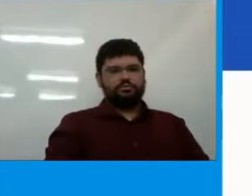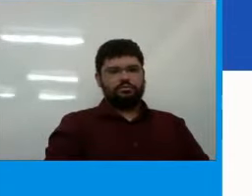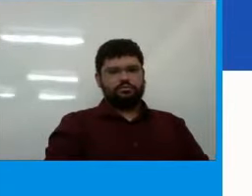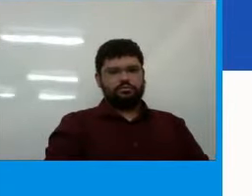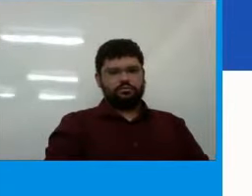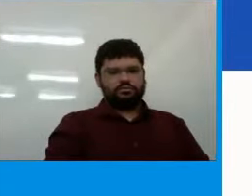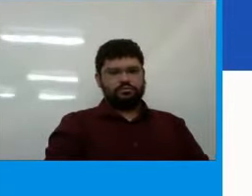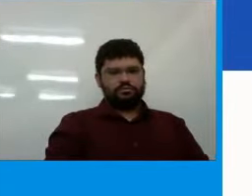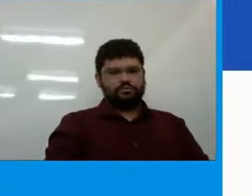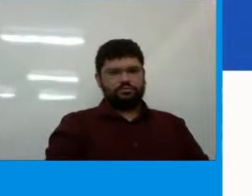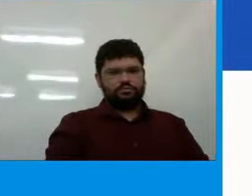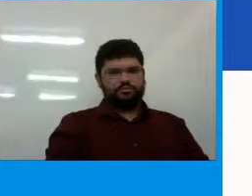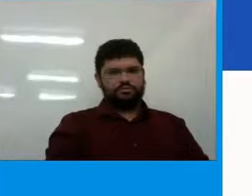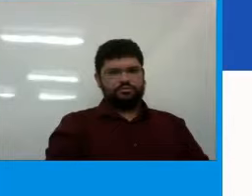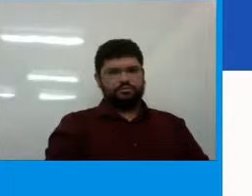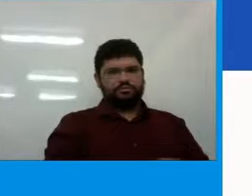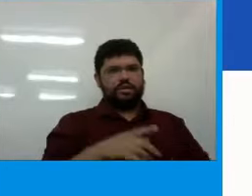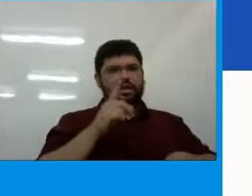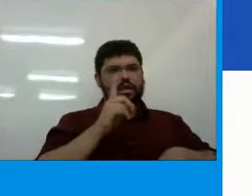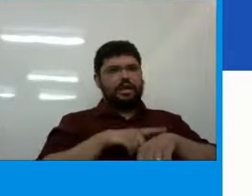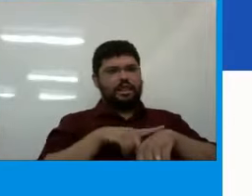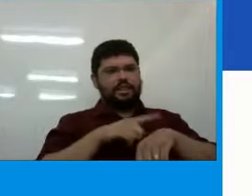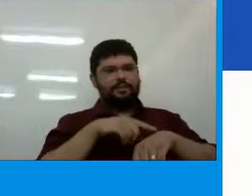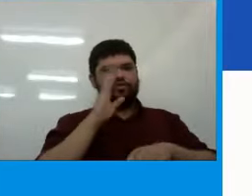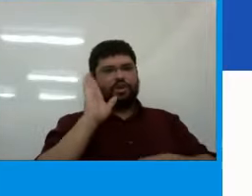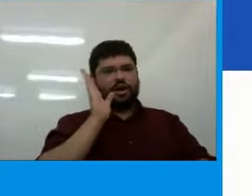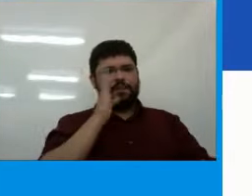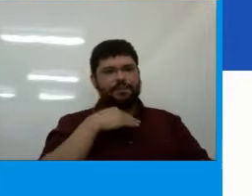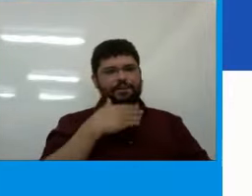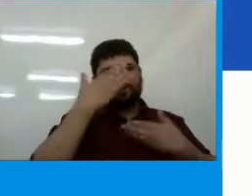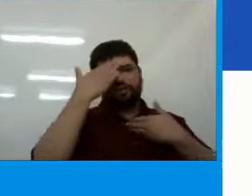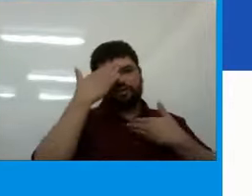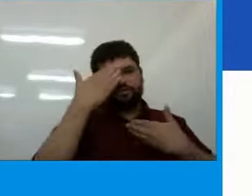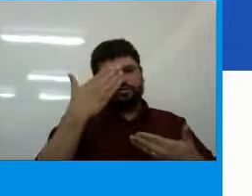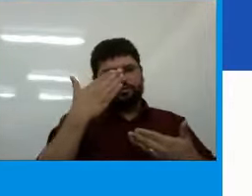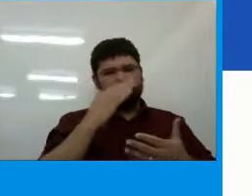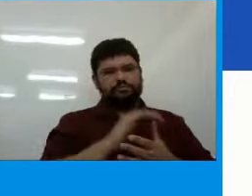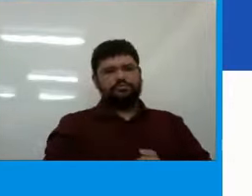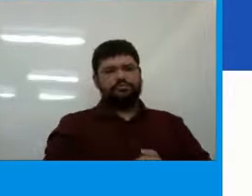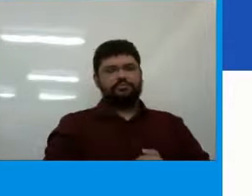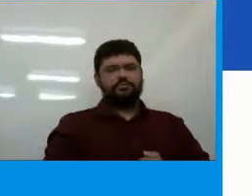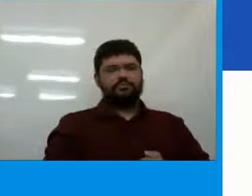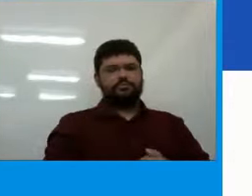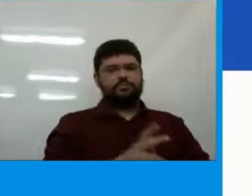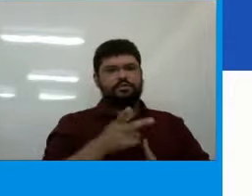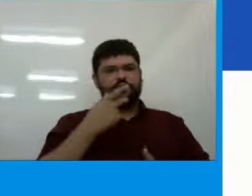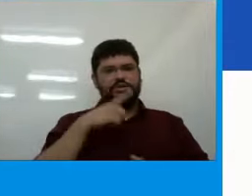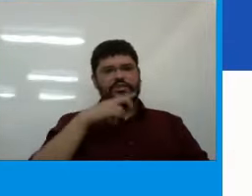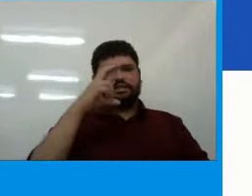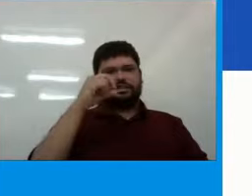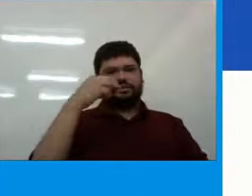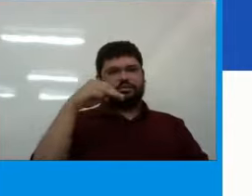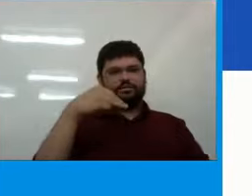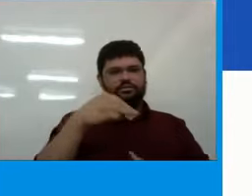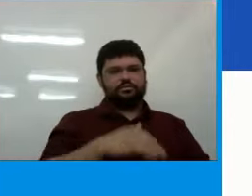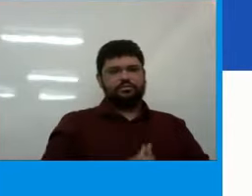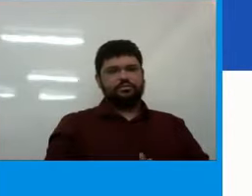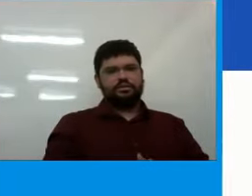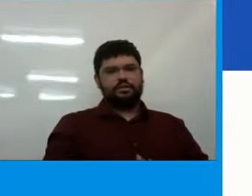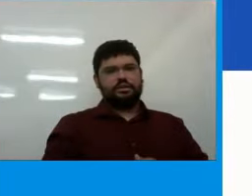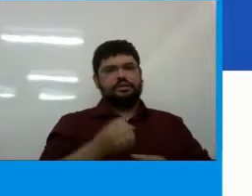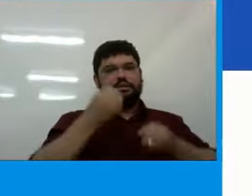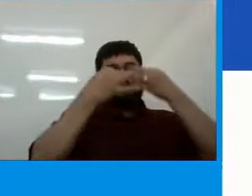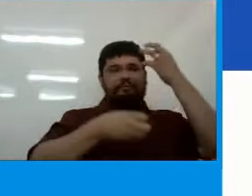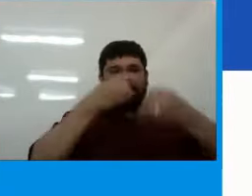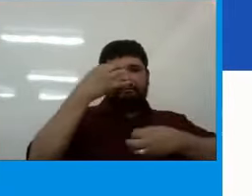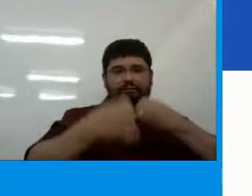E aí, pessoal, para não ultrapassar o meu tempo, meu muito obrigado. Né? Como eu disse, eu só tinha 50 minutos, não deu para detalhar